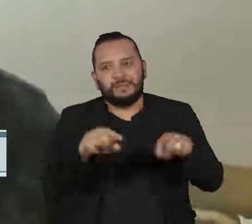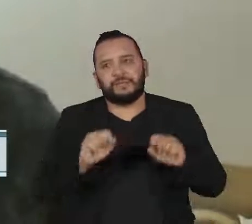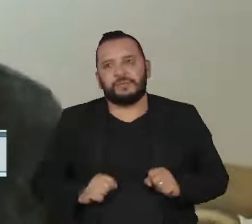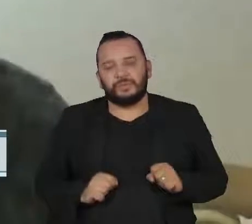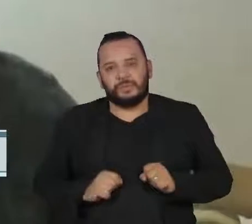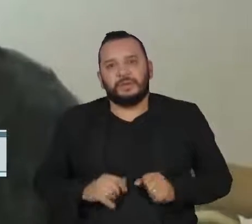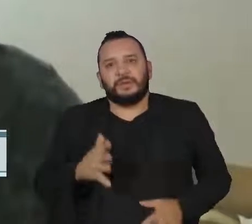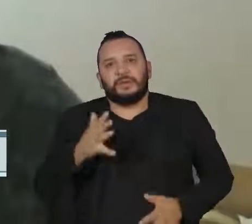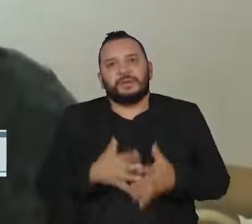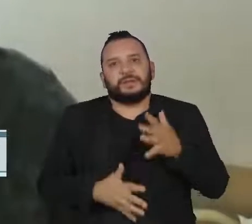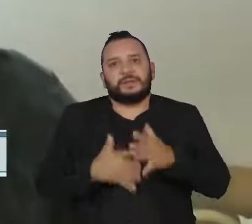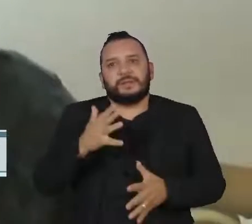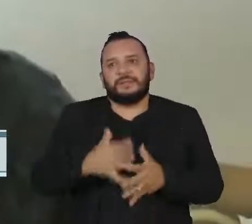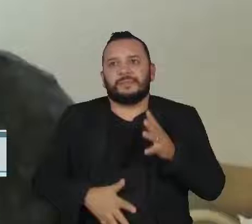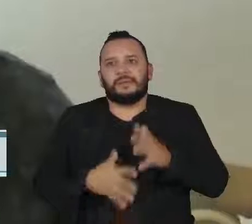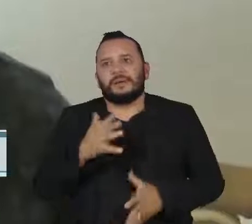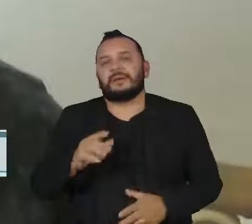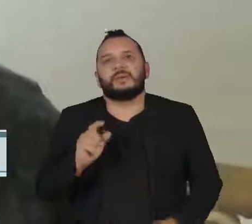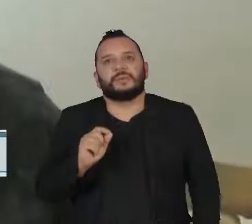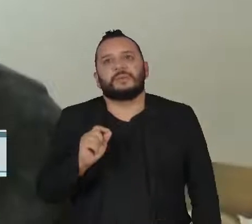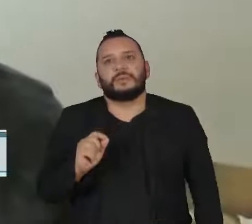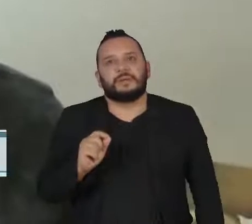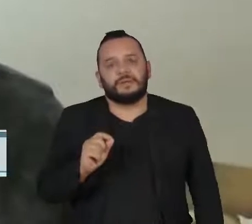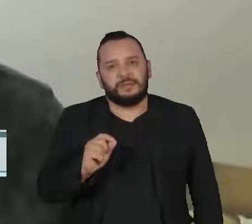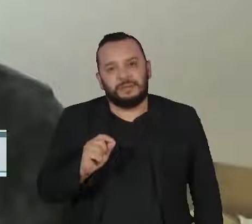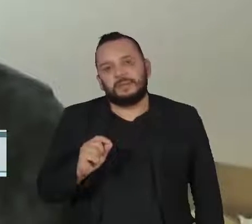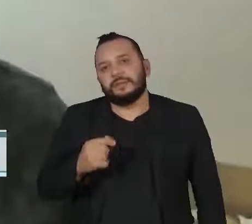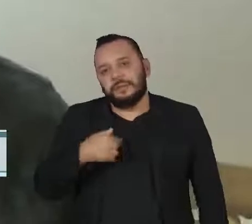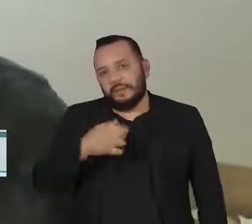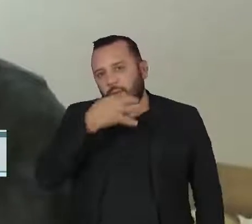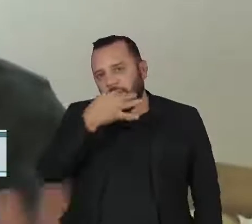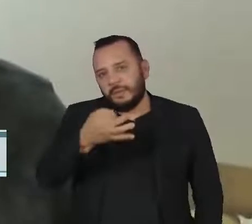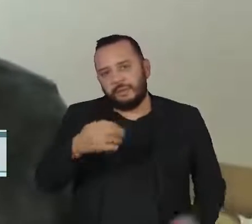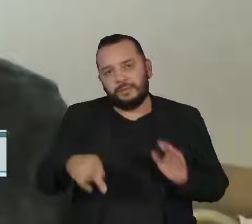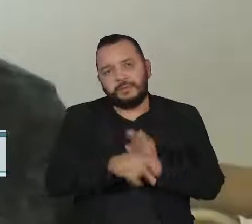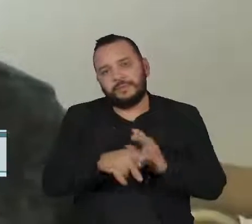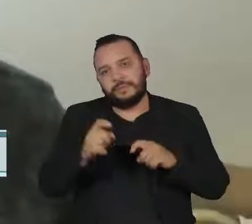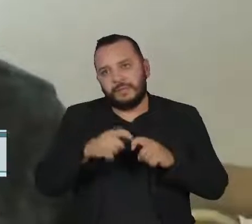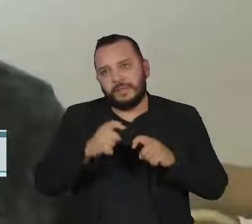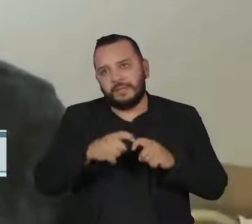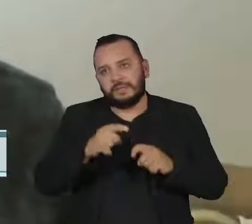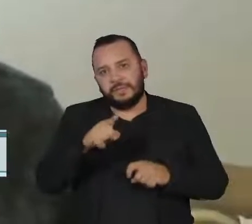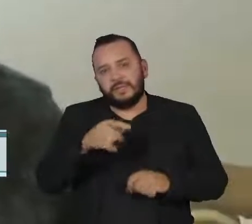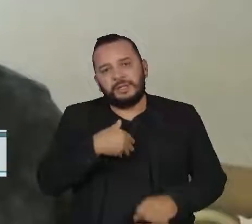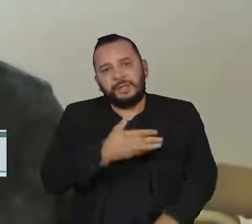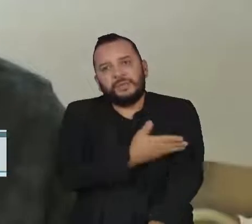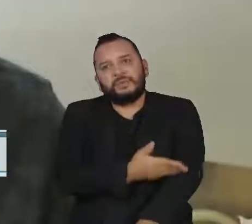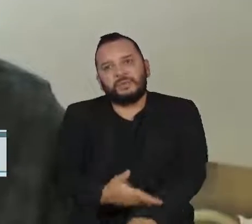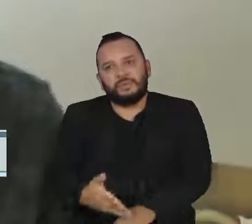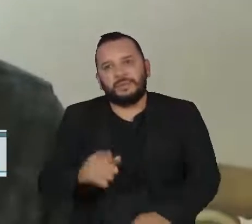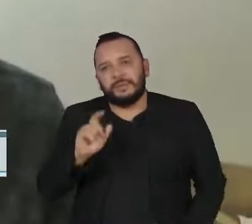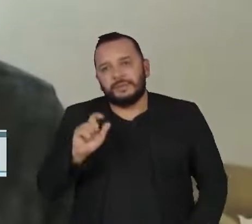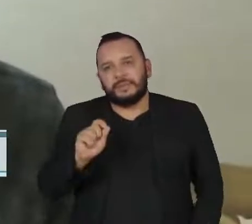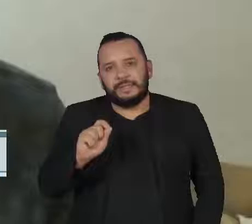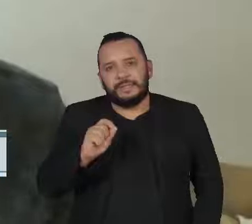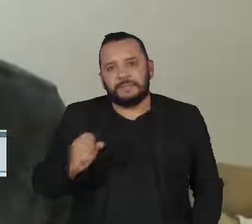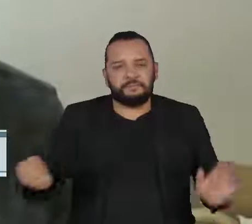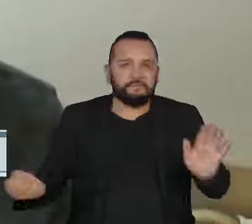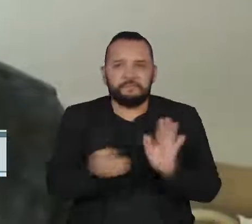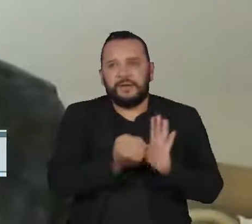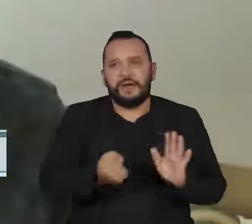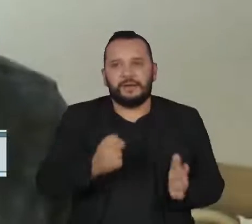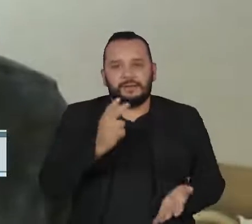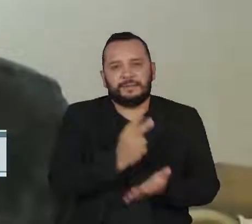de uma forma inconsciente, na opinião do médico. Ele acaba se acostumando a ver uma marca que é